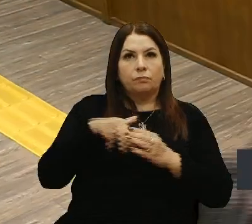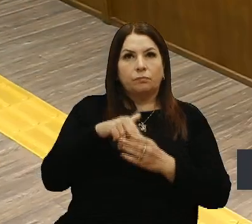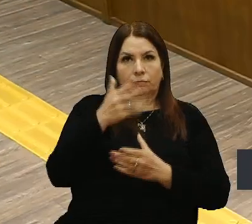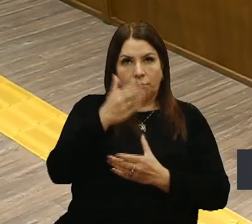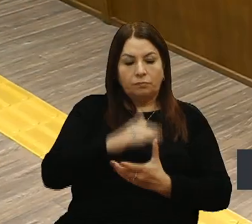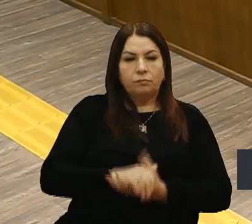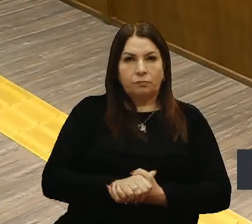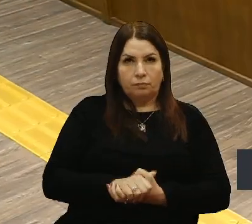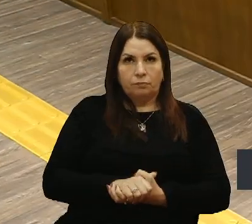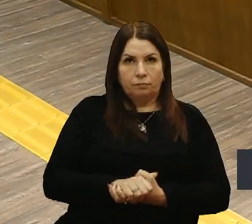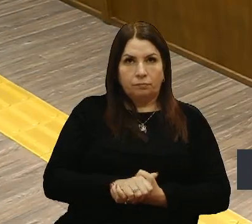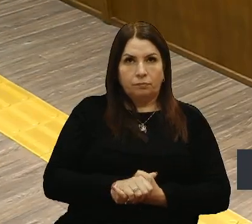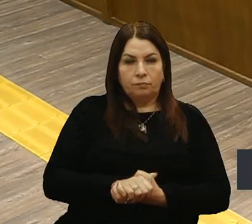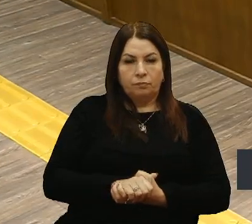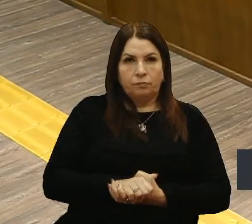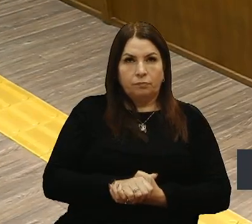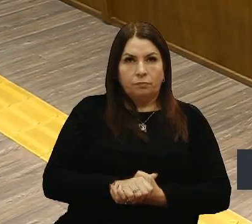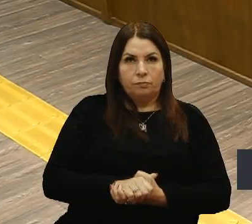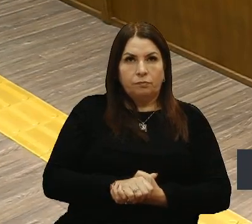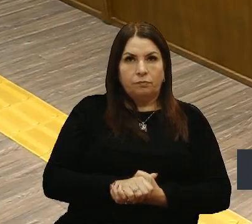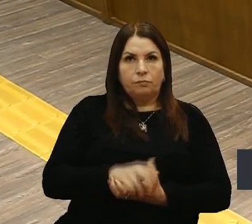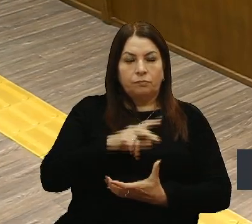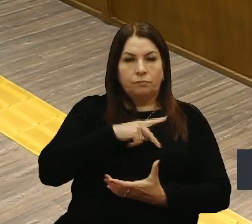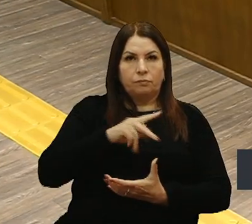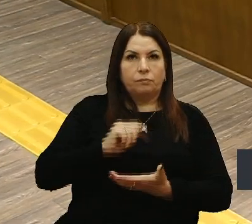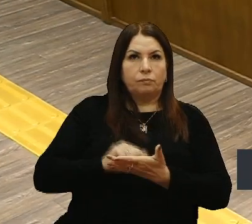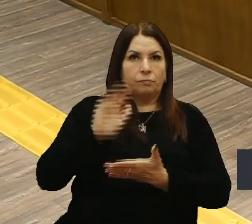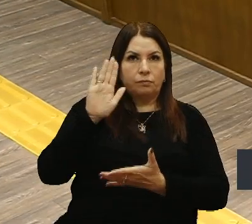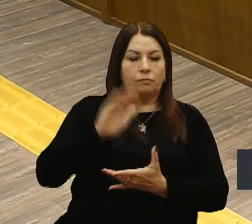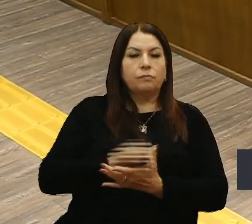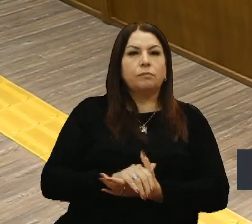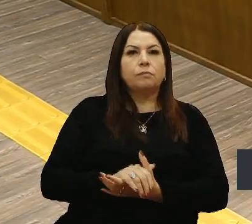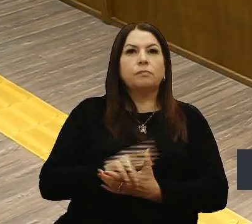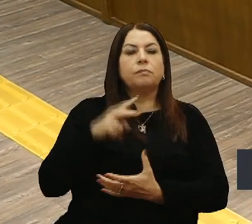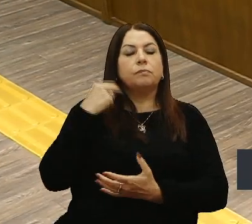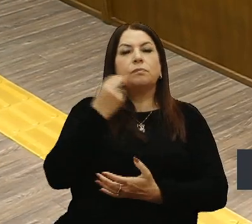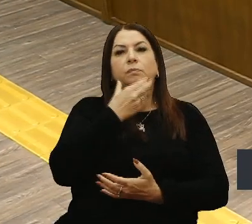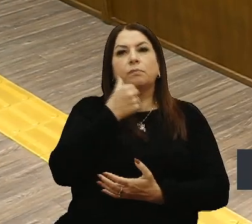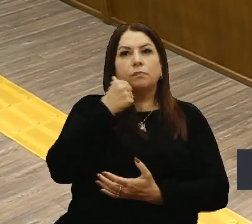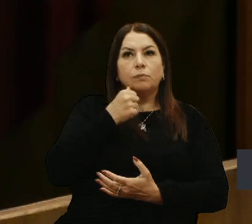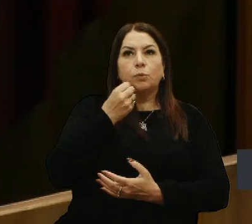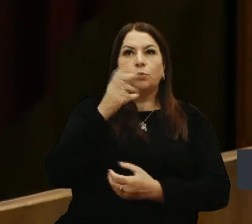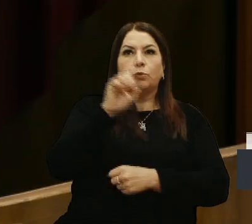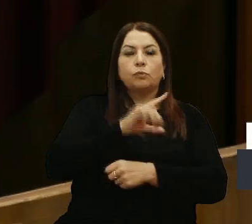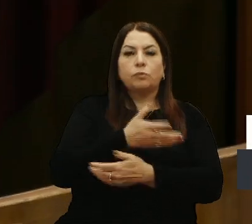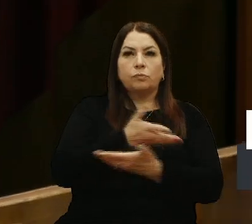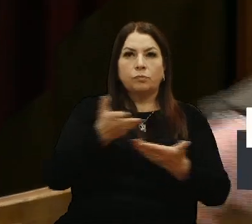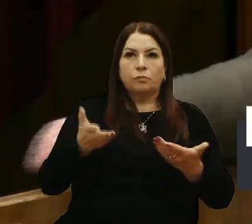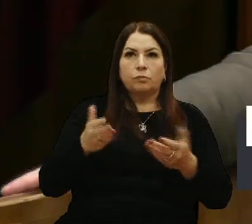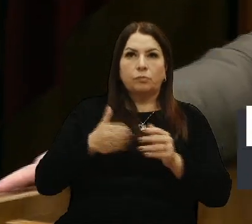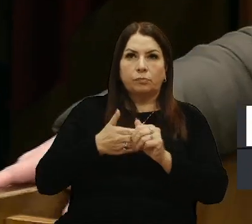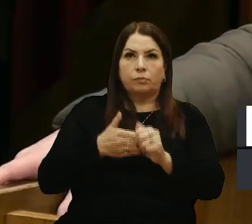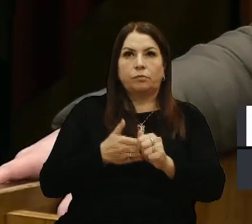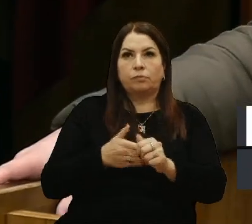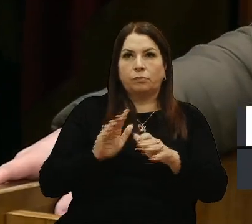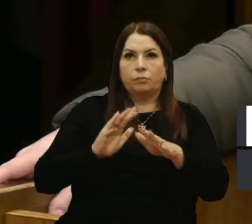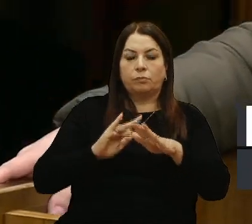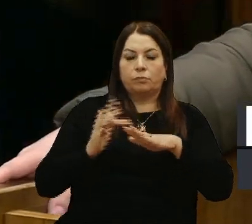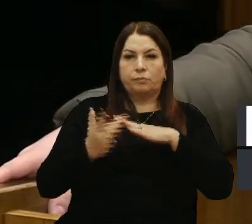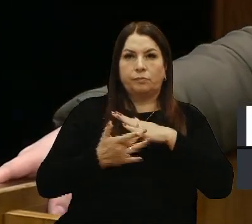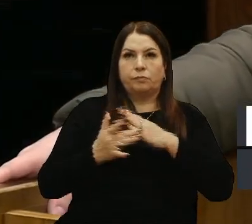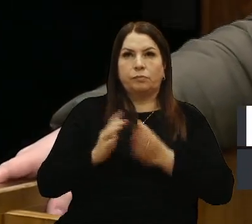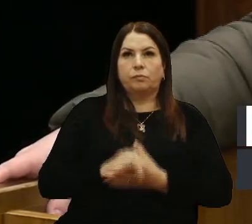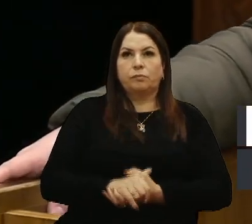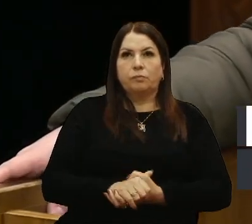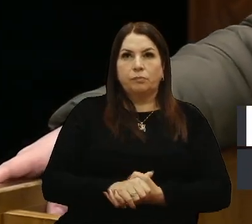Tênis, a palavra da tribuna, vereador. Senhor presidente, senhoras e senhores vereadores, bom dia a todos que nos acompanham pelas